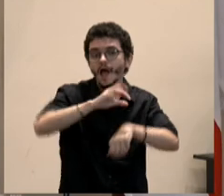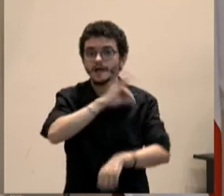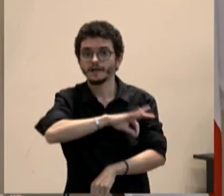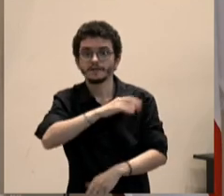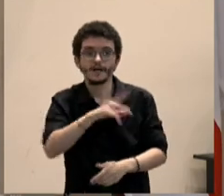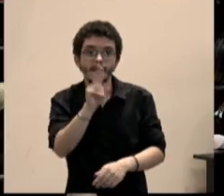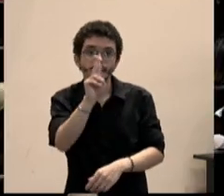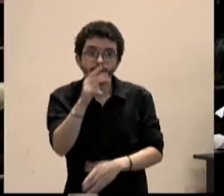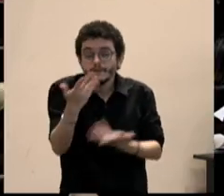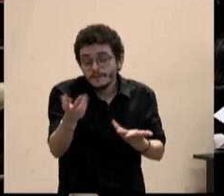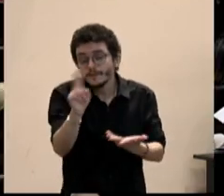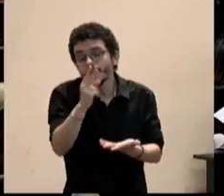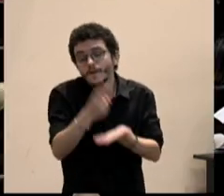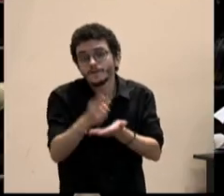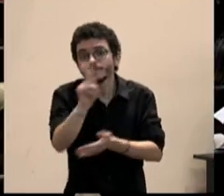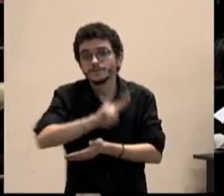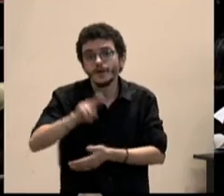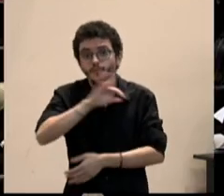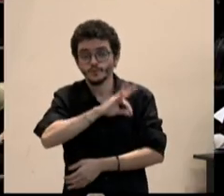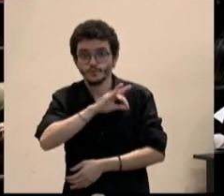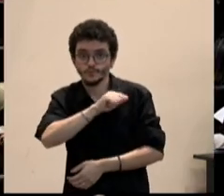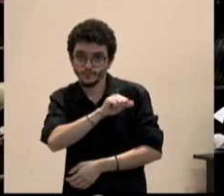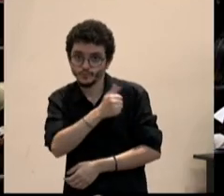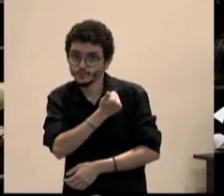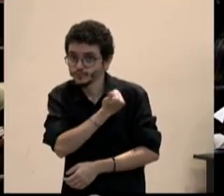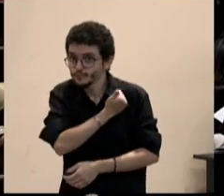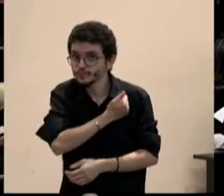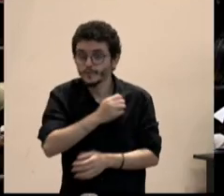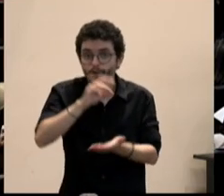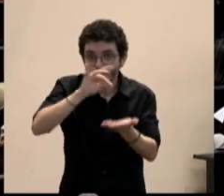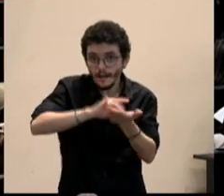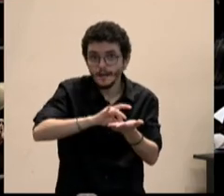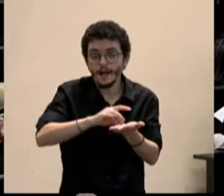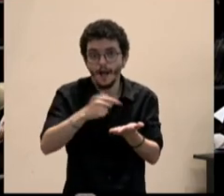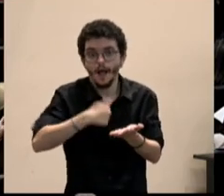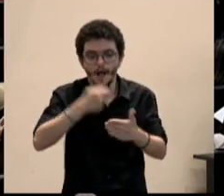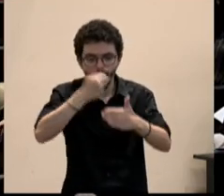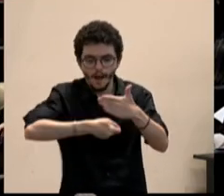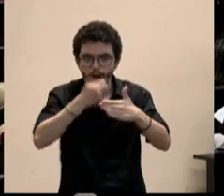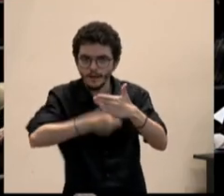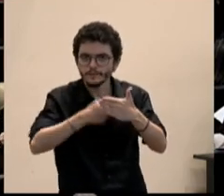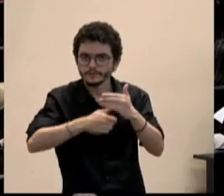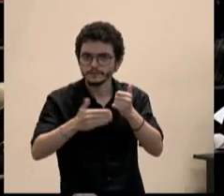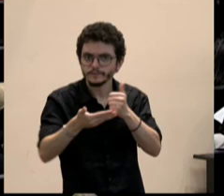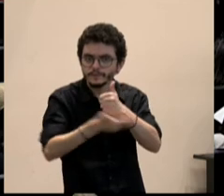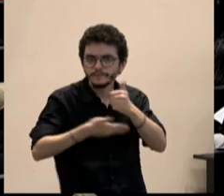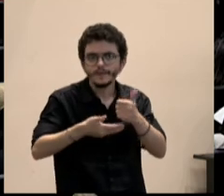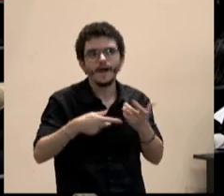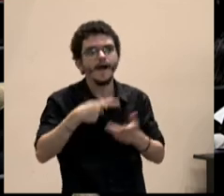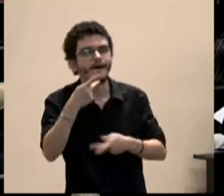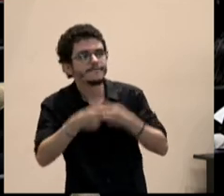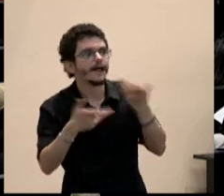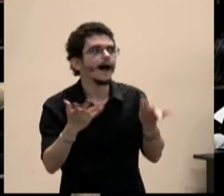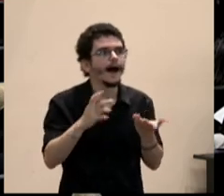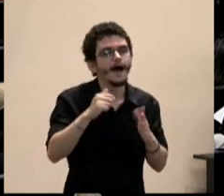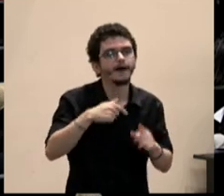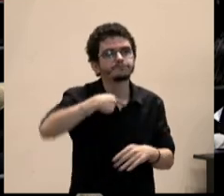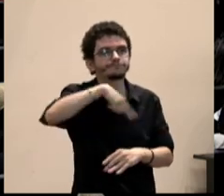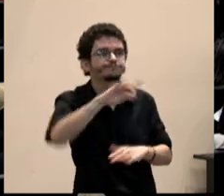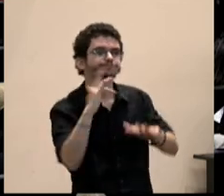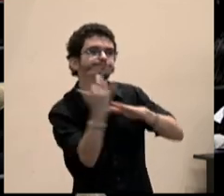reais. E aí nós temos aqui uma coisa que eu defendo muito, piso. Muita gente diz assim, ah, deputada, vão para as minhas redes e dizem,